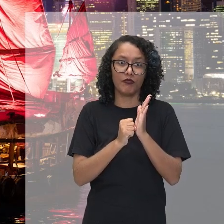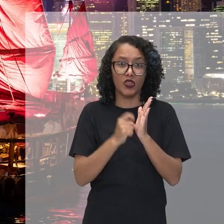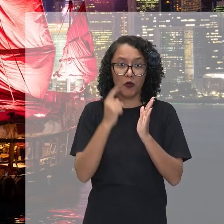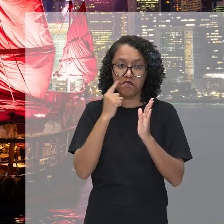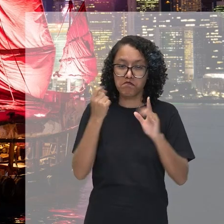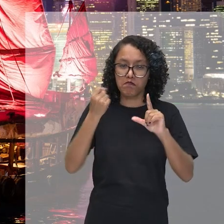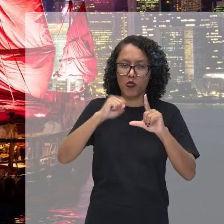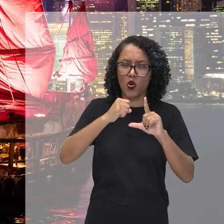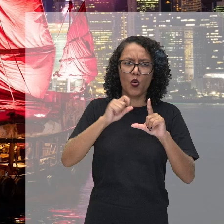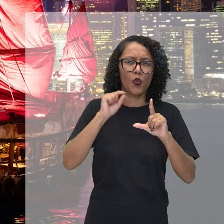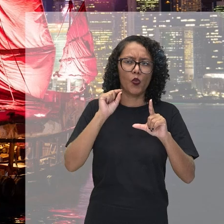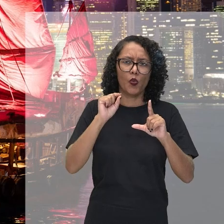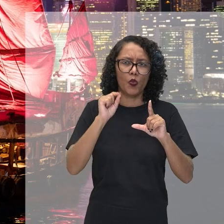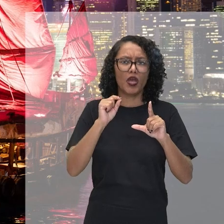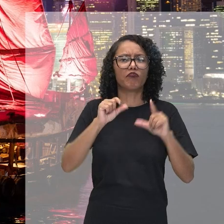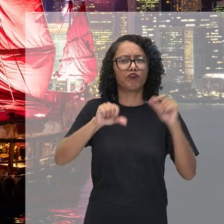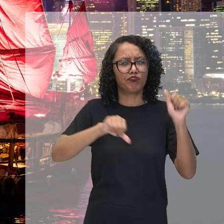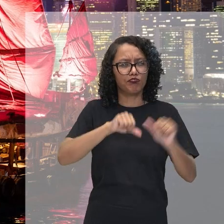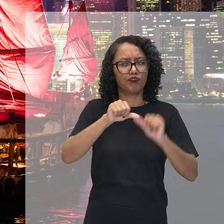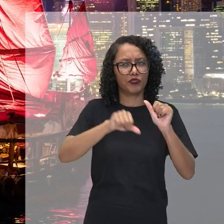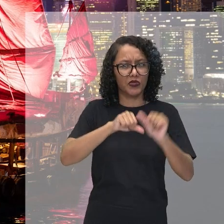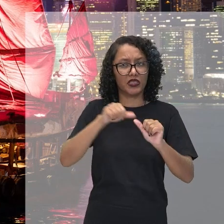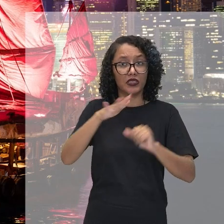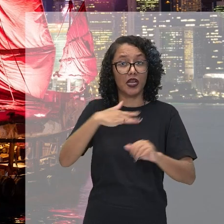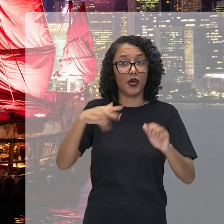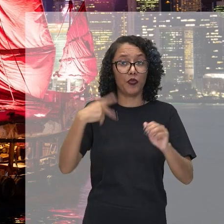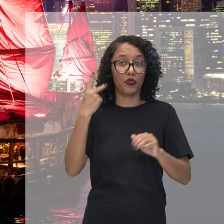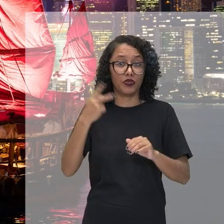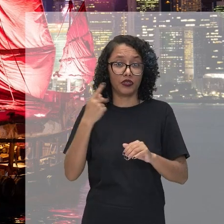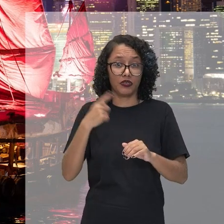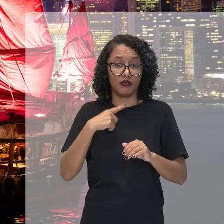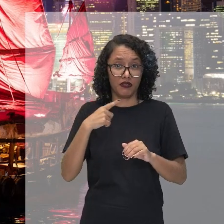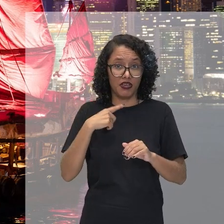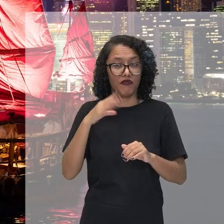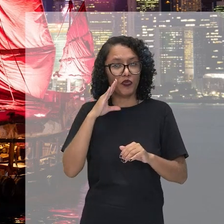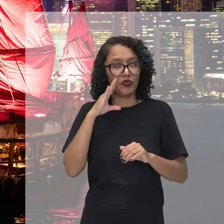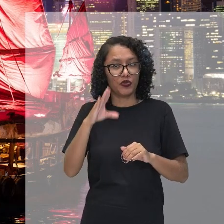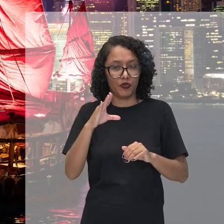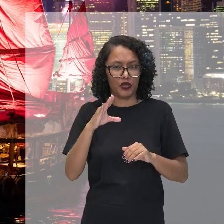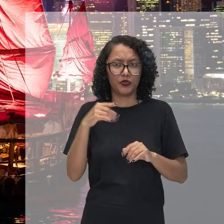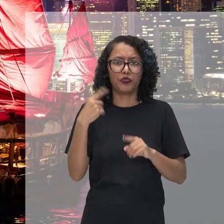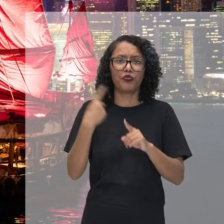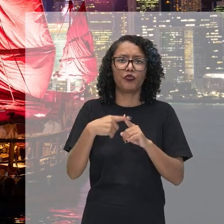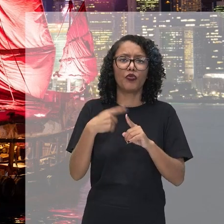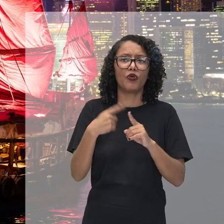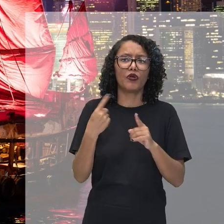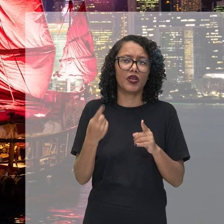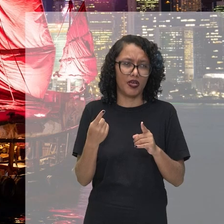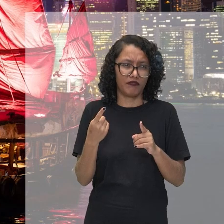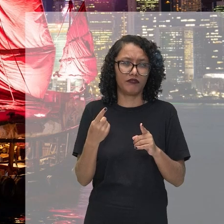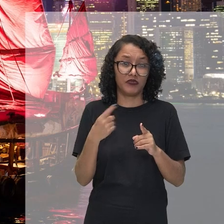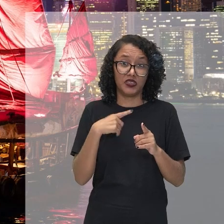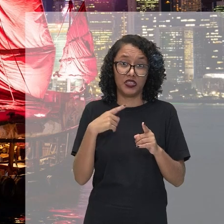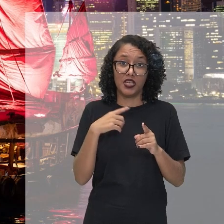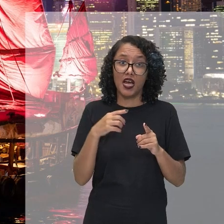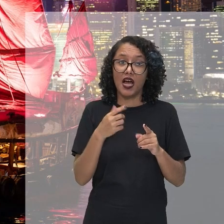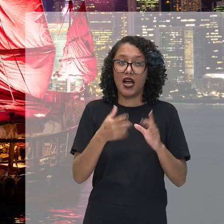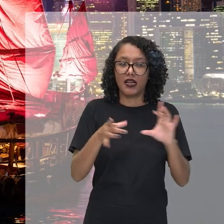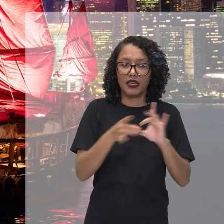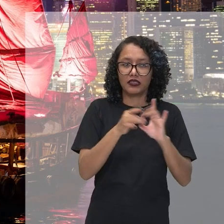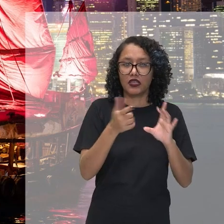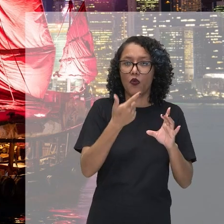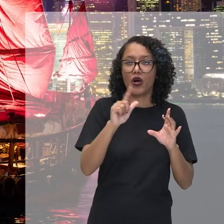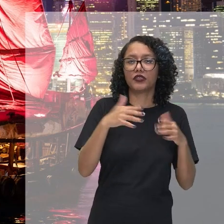vai ter, né, essas mudanças políticas, principalmente por conta, né, de ter aquela ligação com o Reino